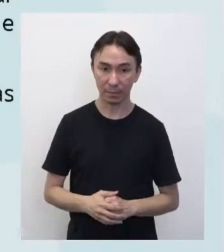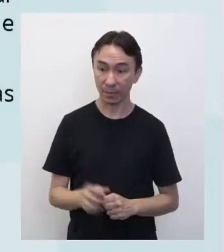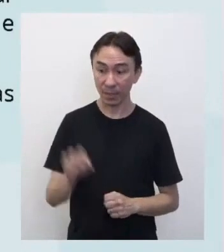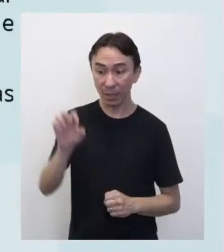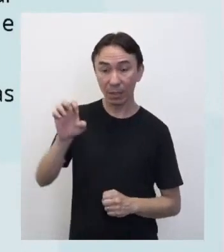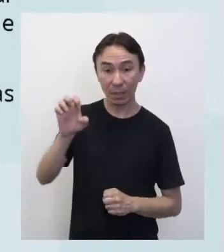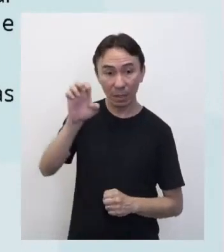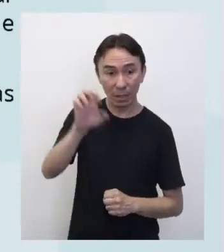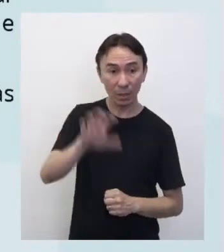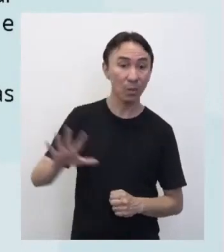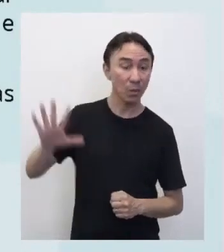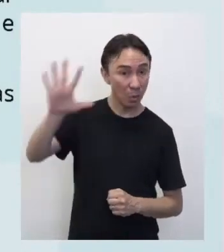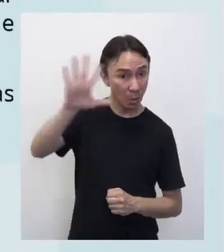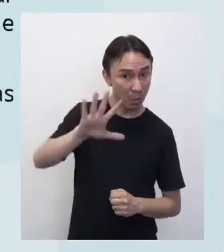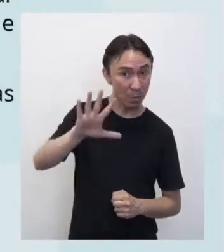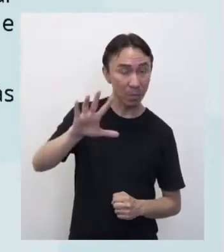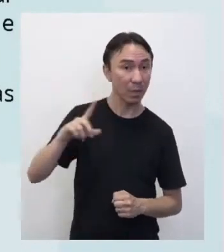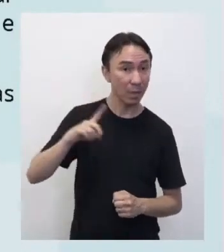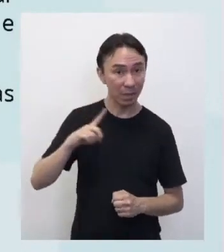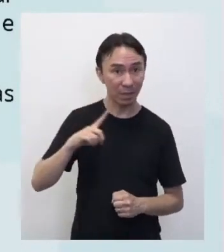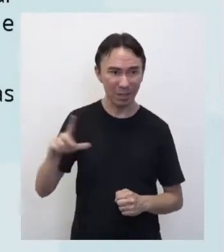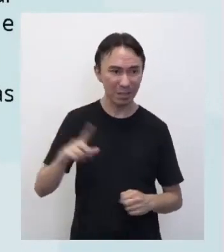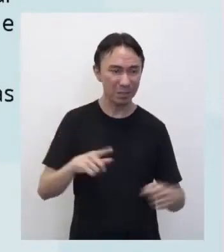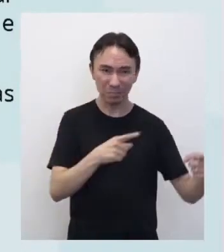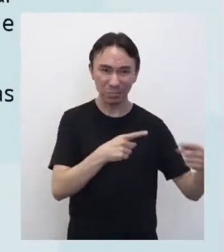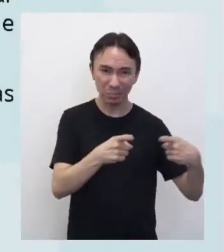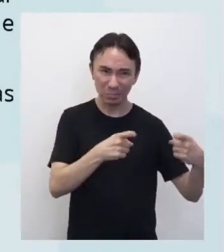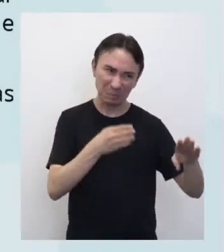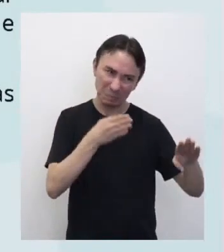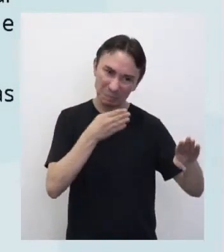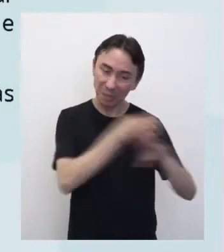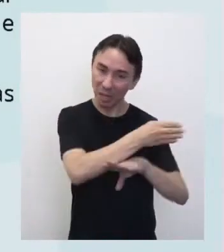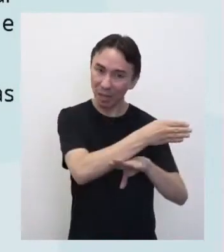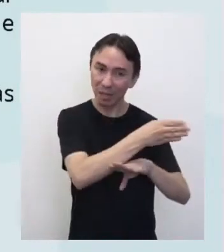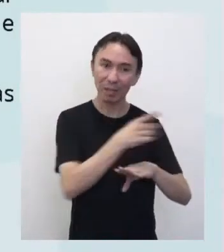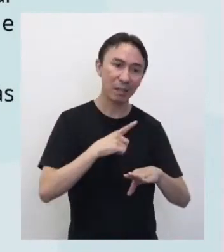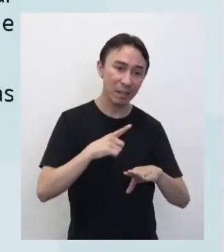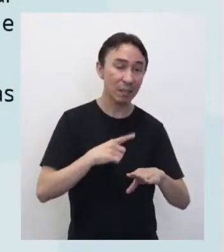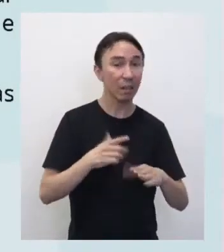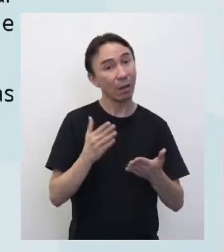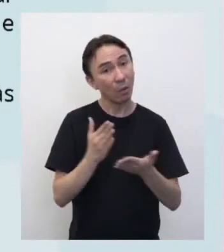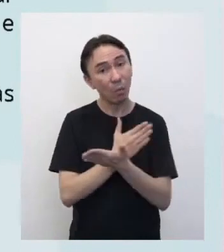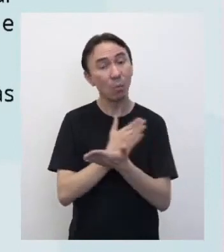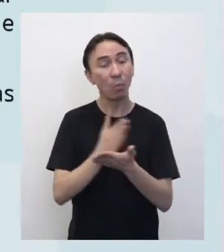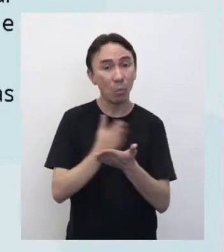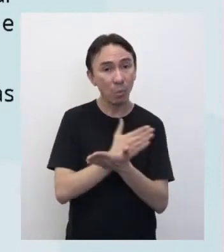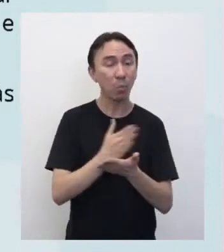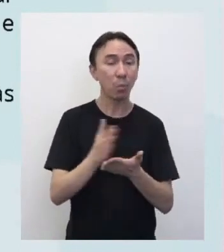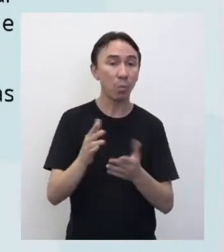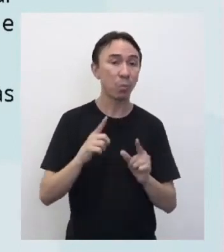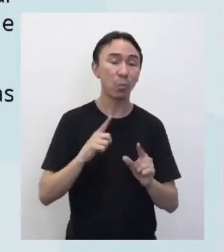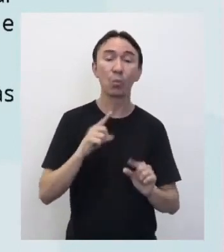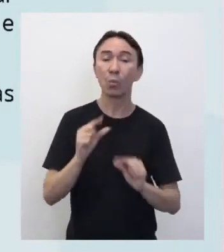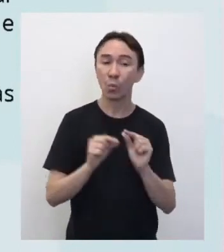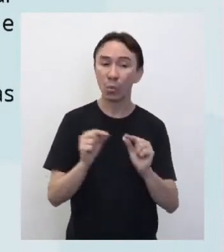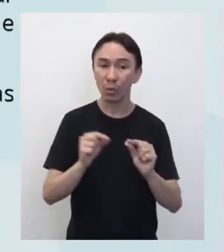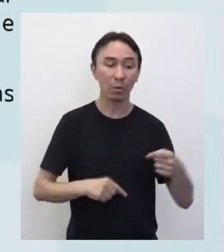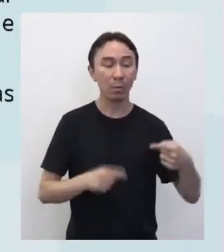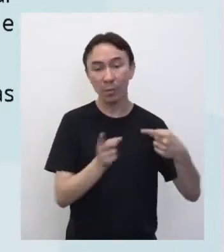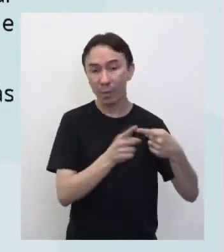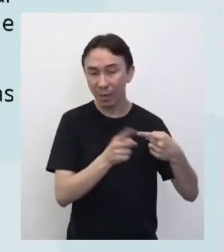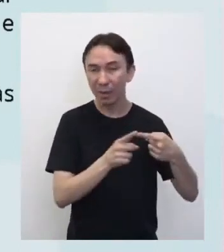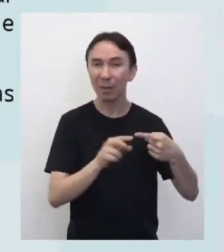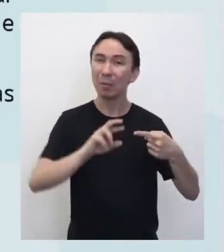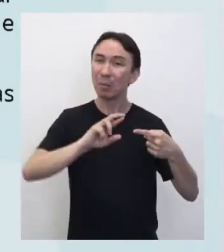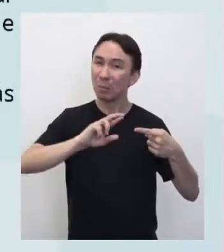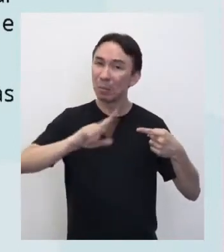cruzadas trouxeram algumas consequências aí, como a abertura de novas rotas comerciais, né, que